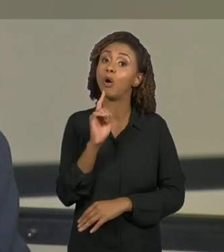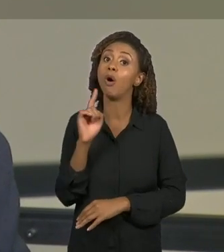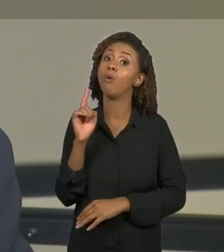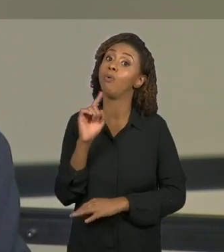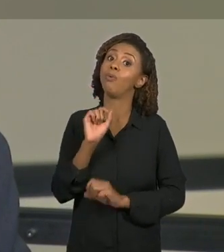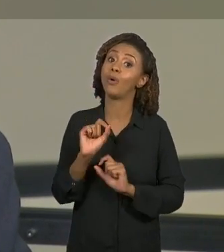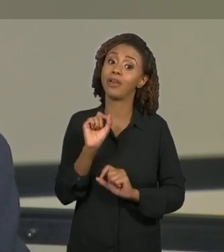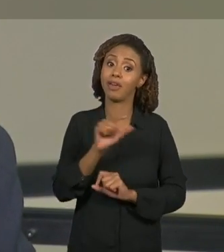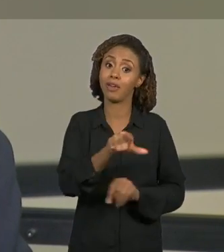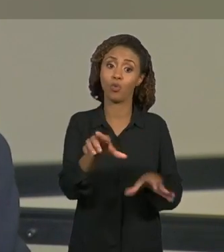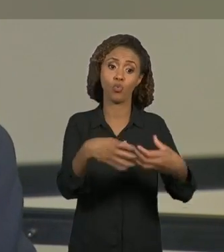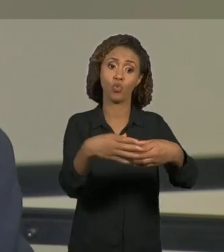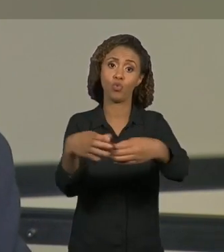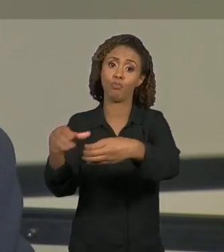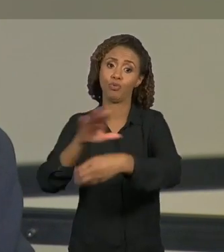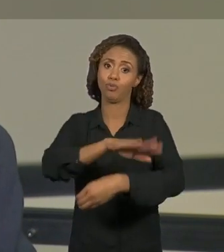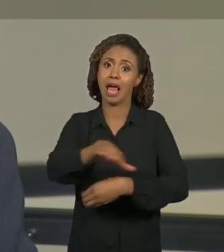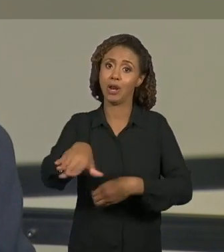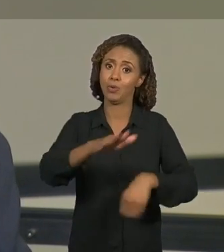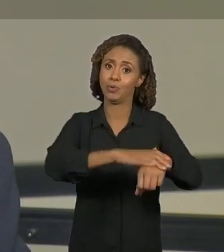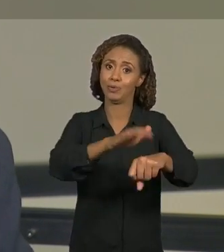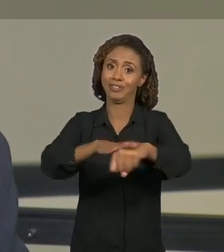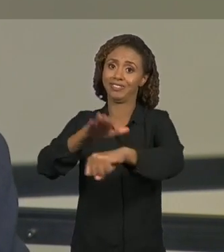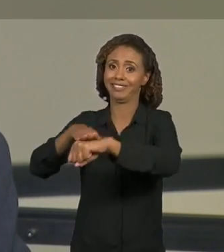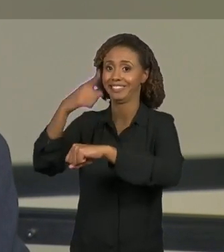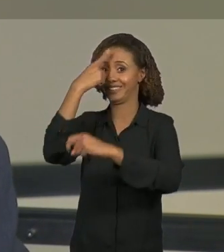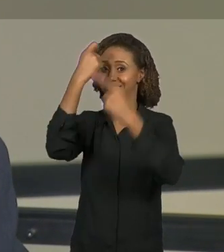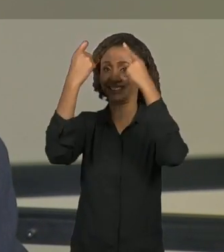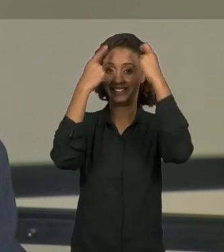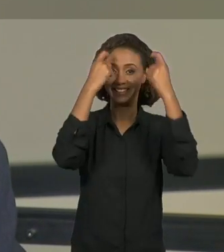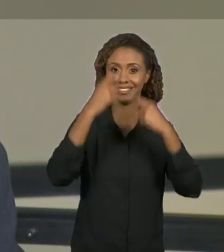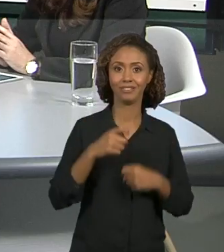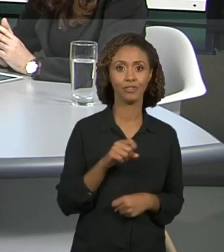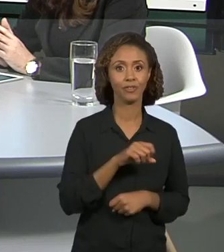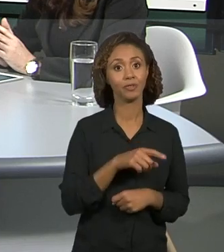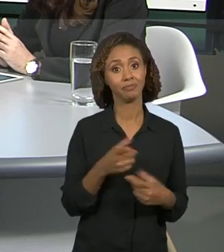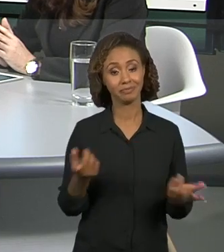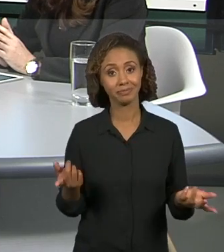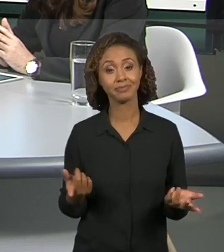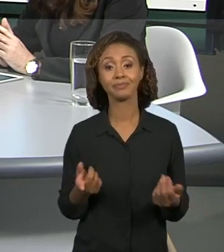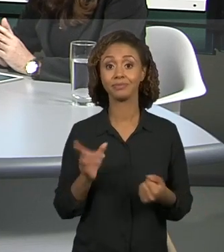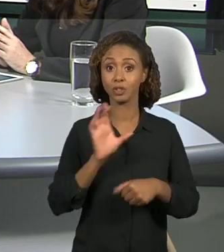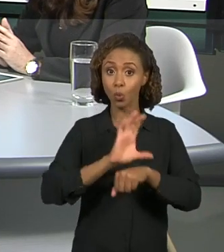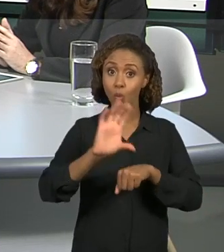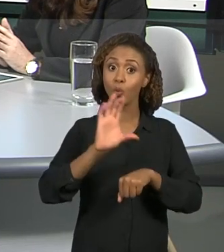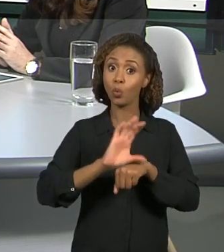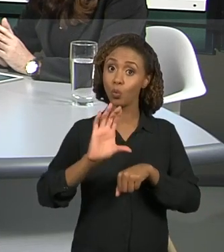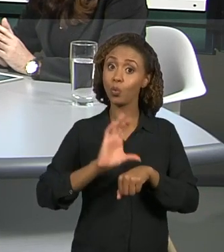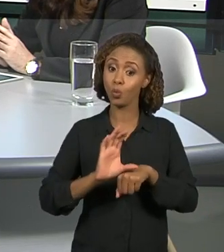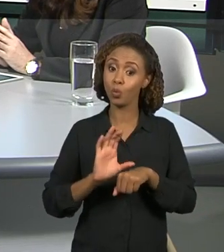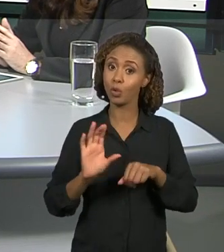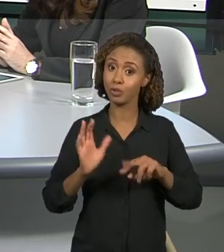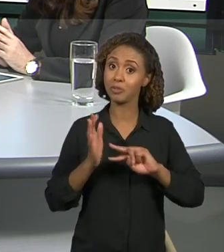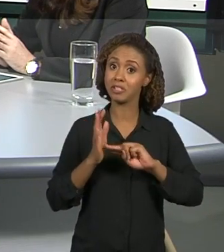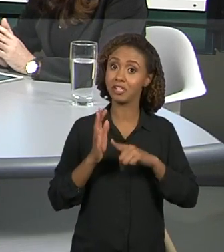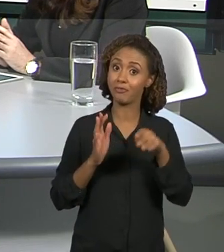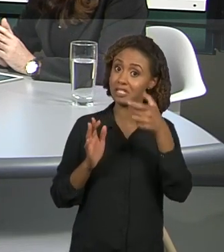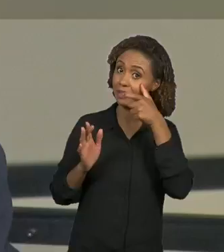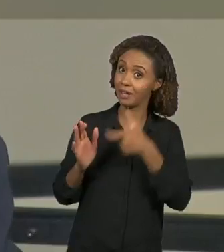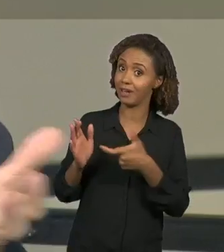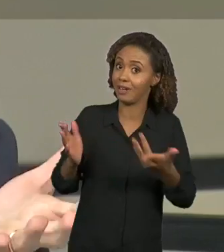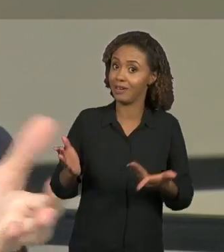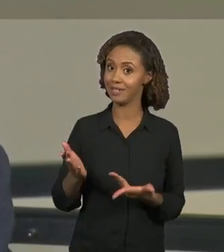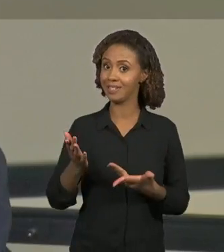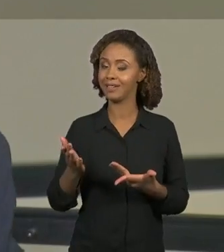surgissem dos próprios alunos são meus fazer um curso desse tipo você não tem algum interesse pessoal uma